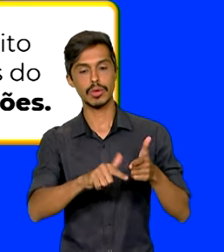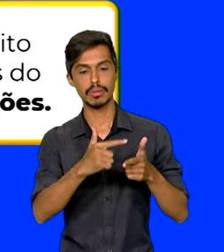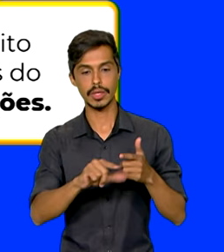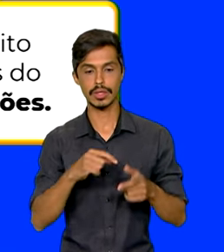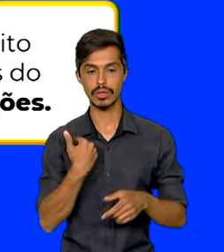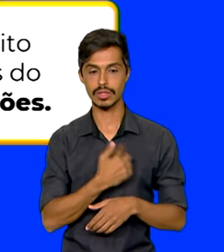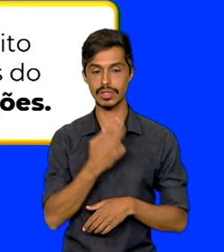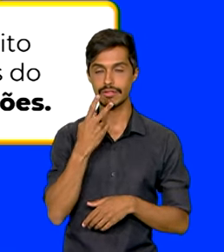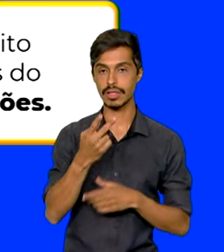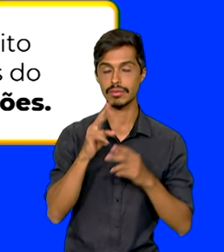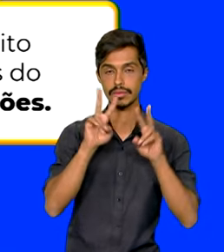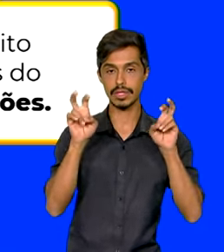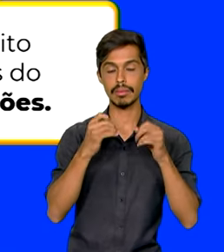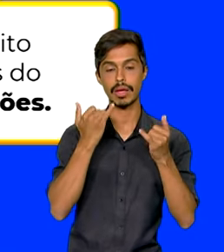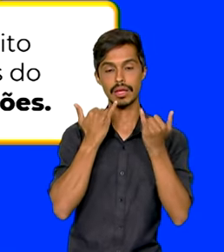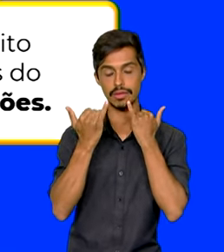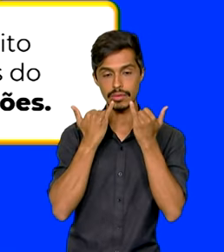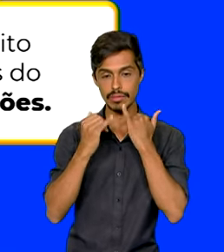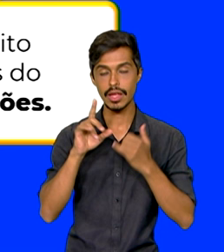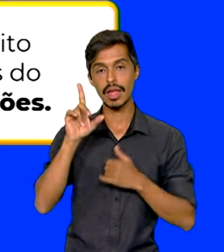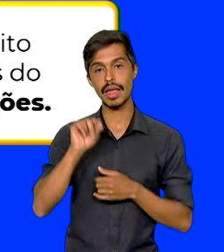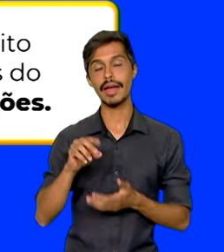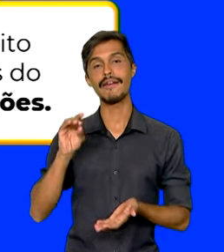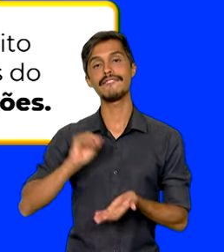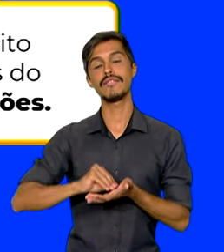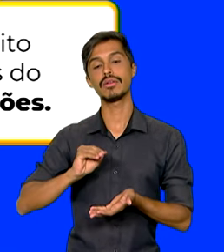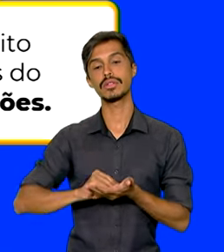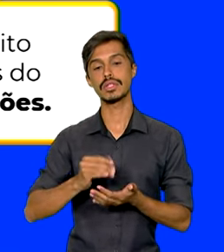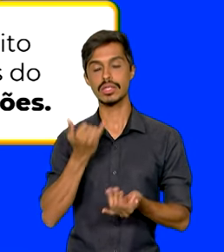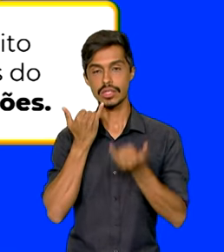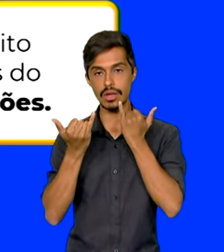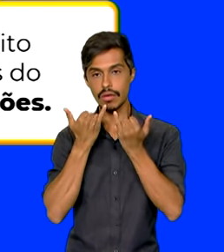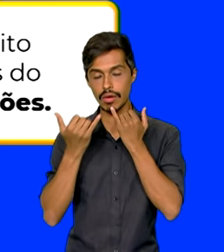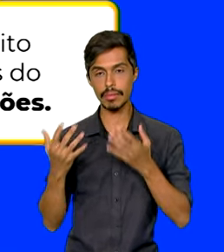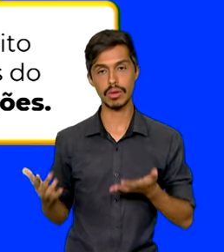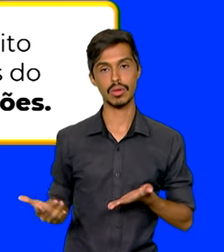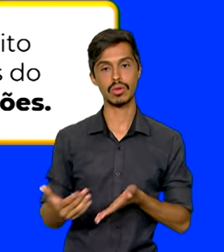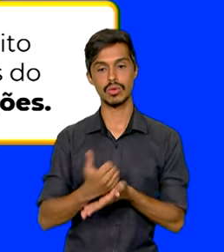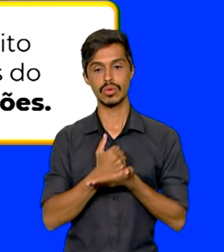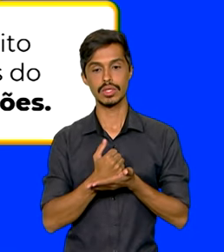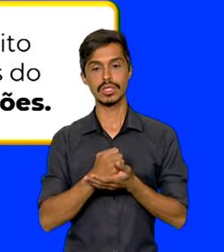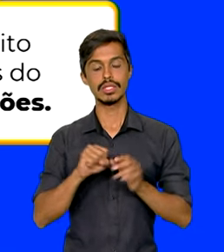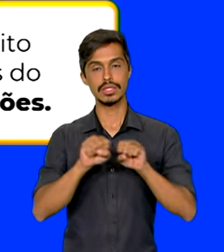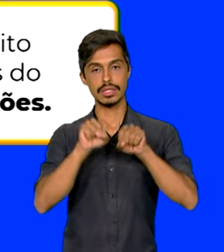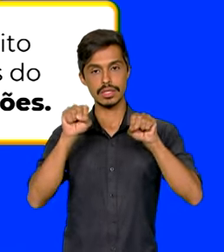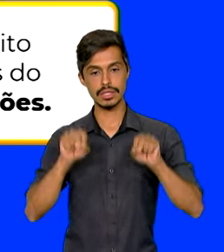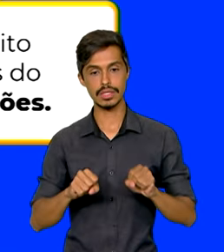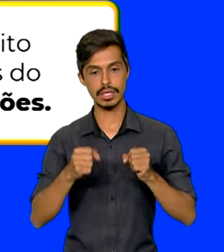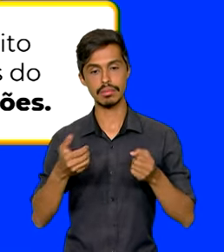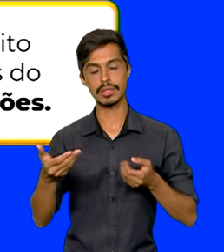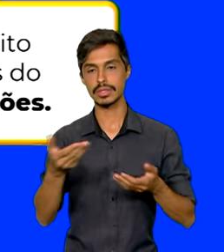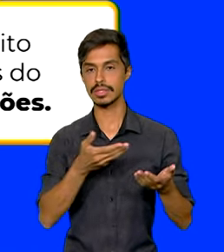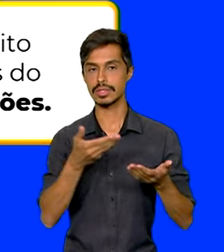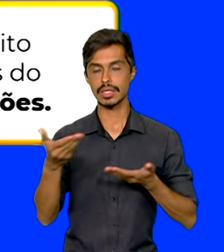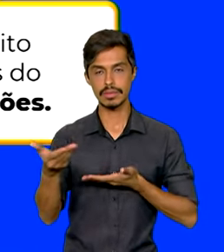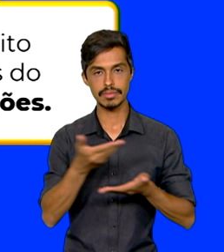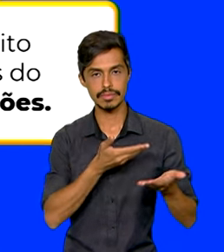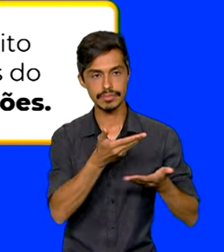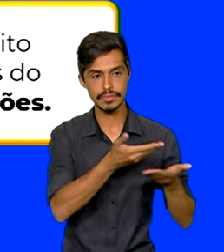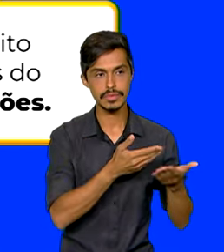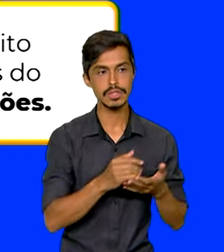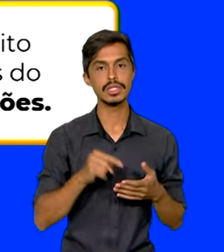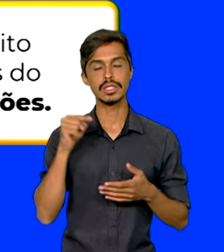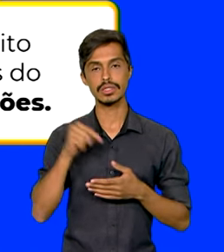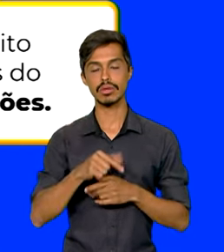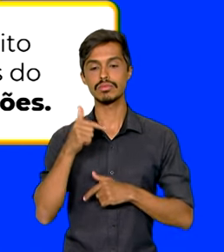de informação, é a falta de dados integrados, de sistemas interligados, e esse tem sido